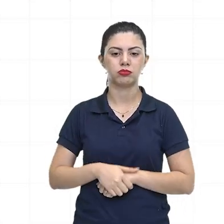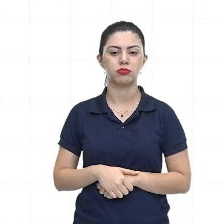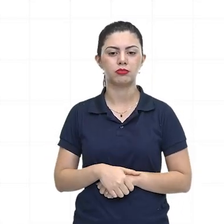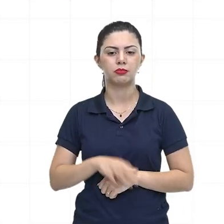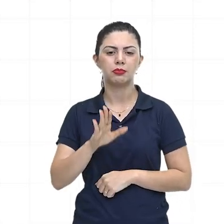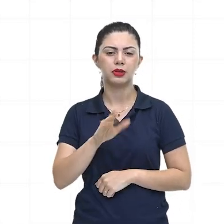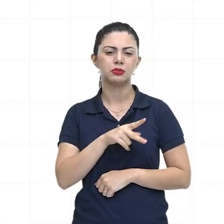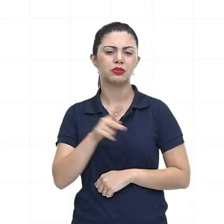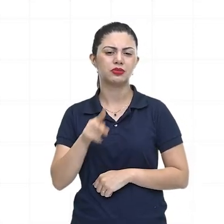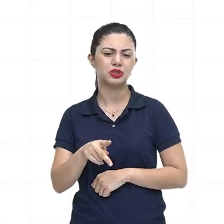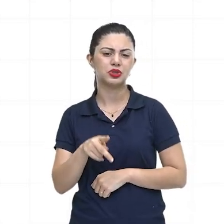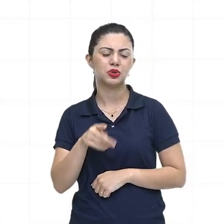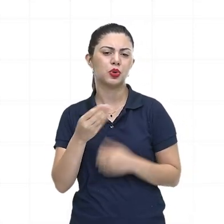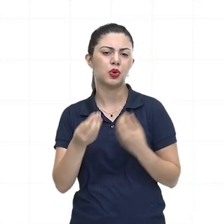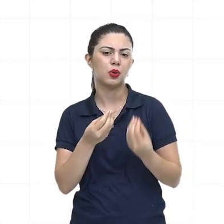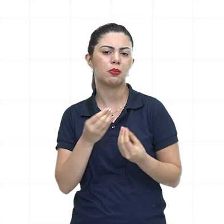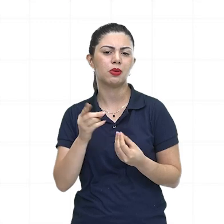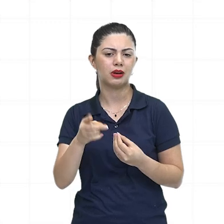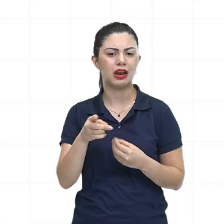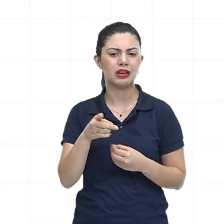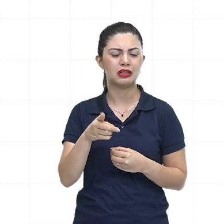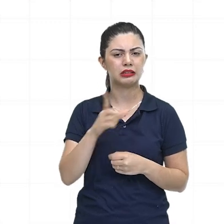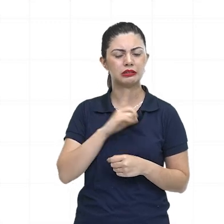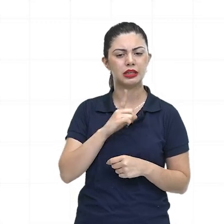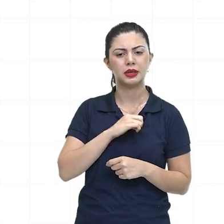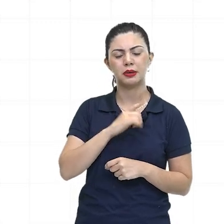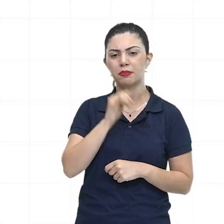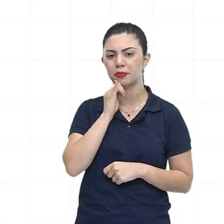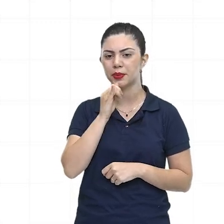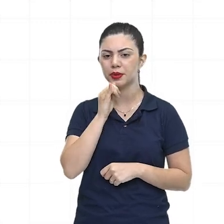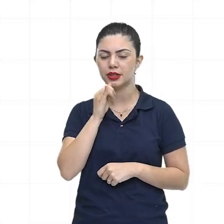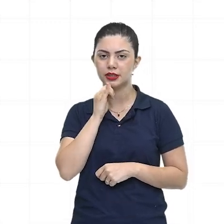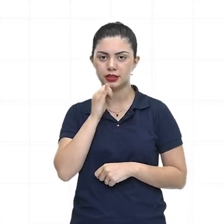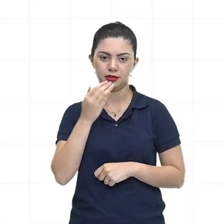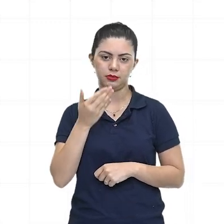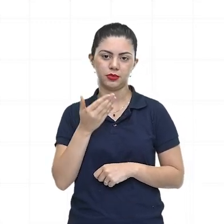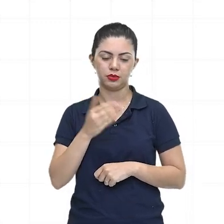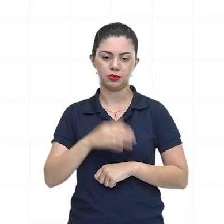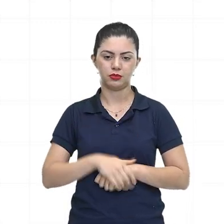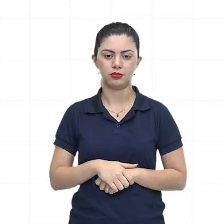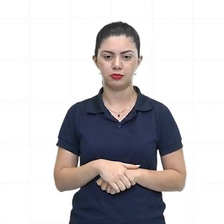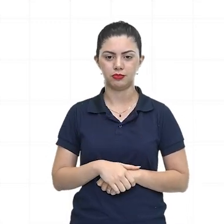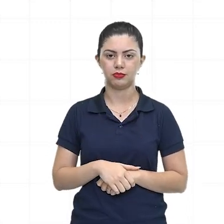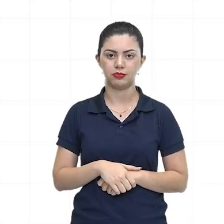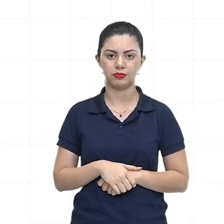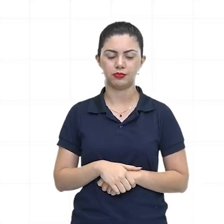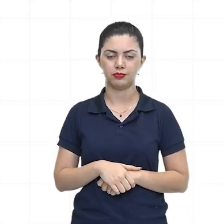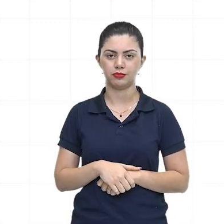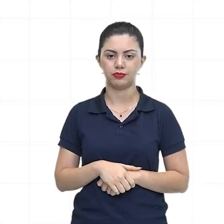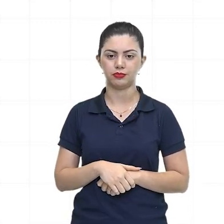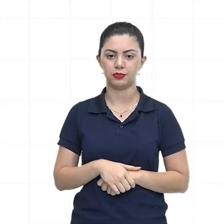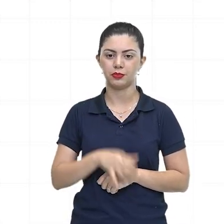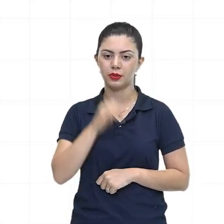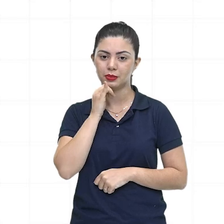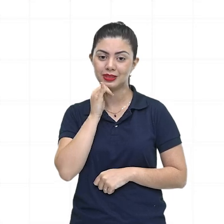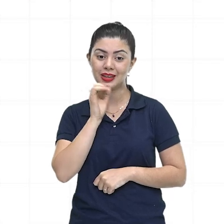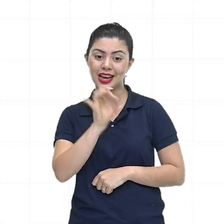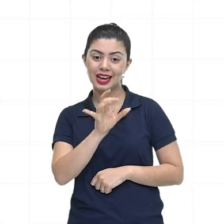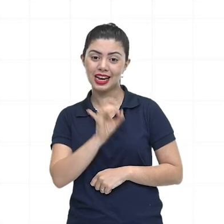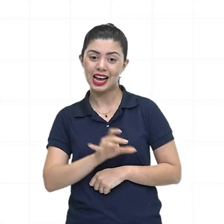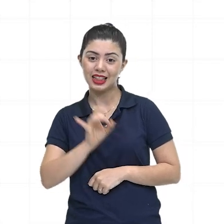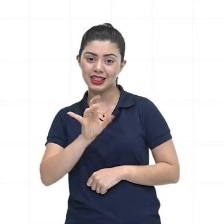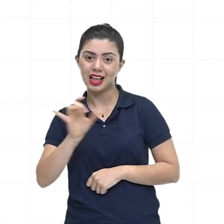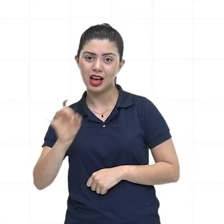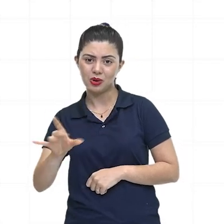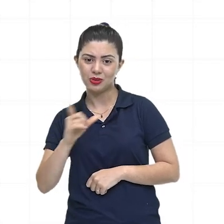esse professor aqui, elas não estão sendo dimensionadas, né, em cada um dos cômodos, né? Não,